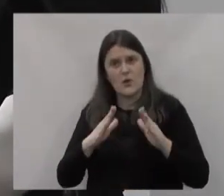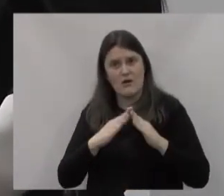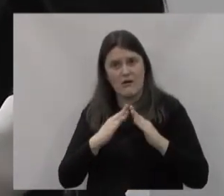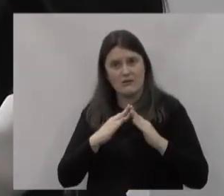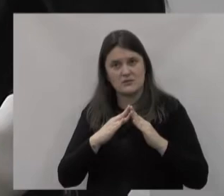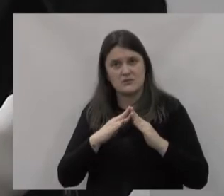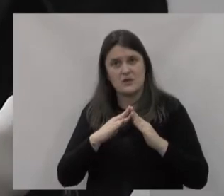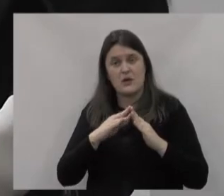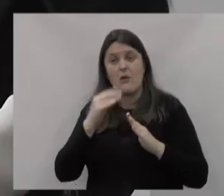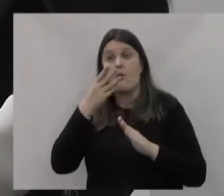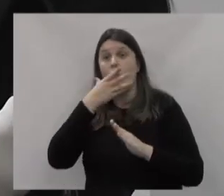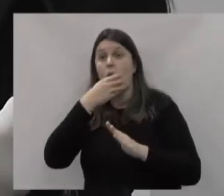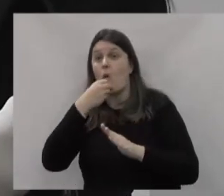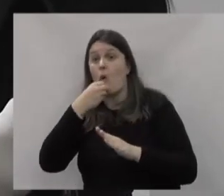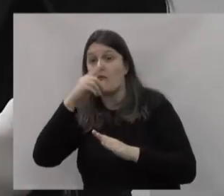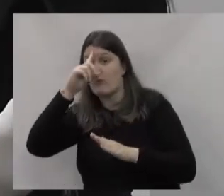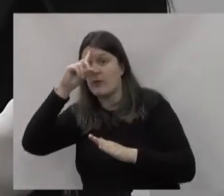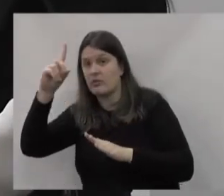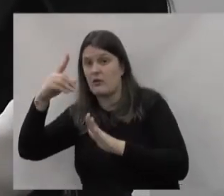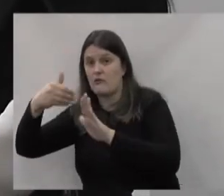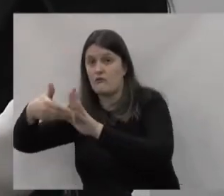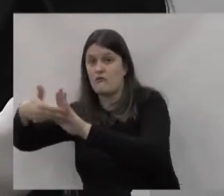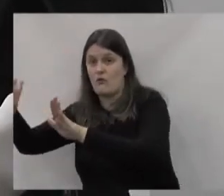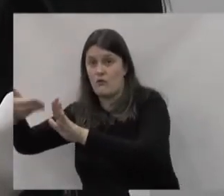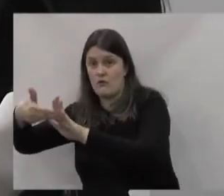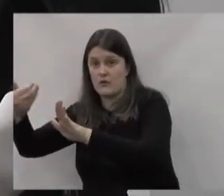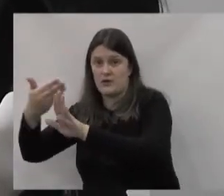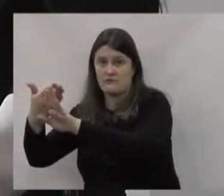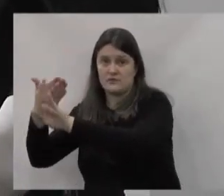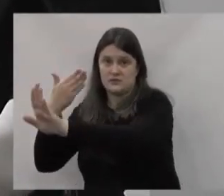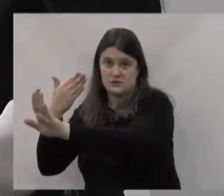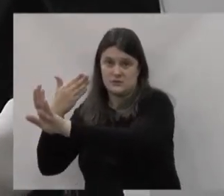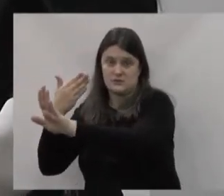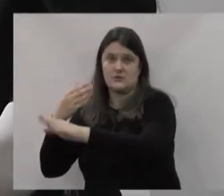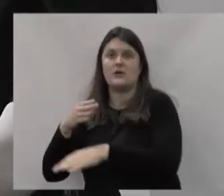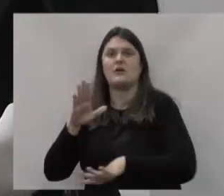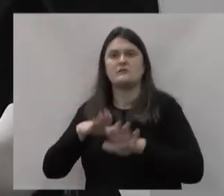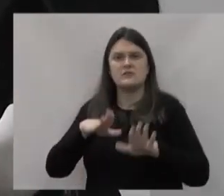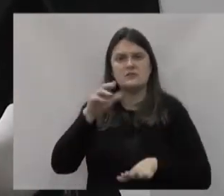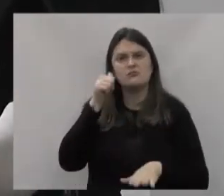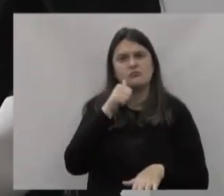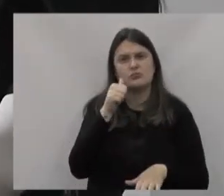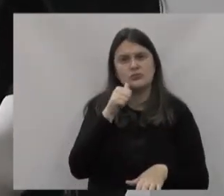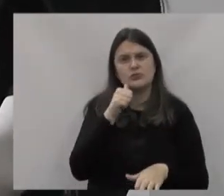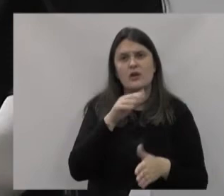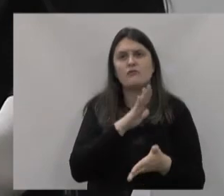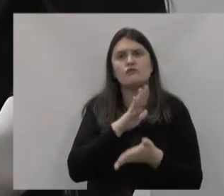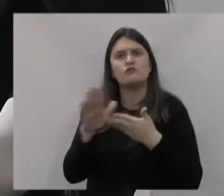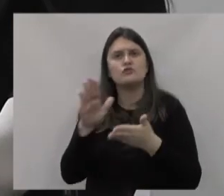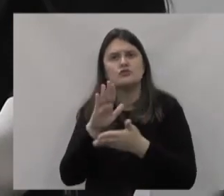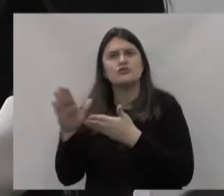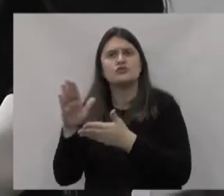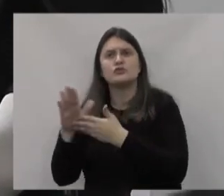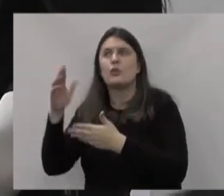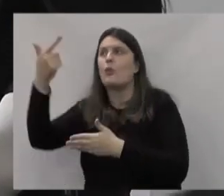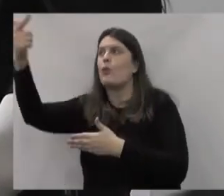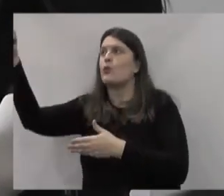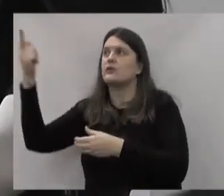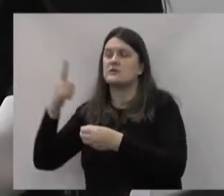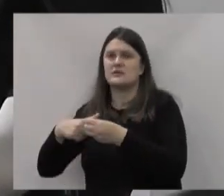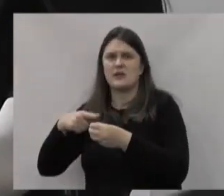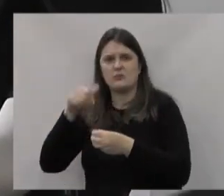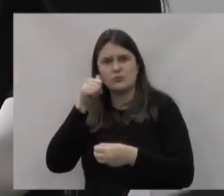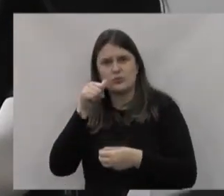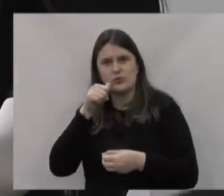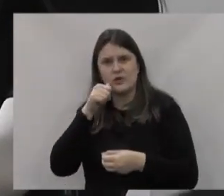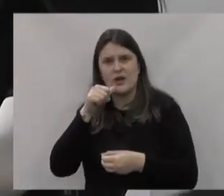foi afastado foi o agressor. Em todos os casos que nós atendemos. Teve casos de mulheres que veio fugindo de outras cidades. Nós atendemos um caso que a